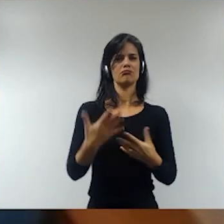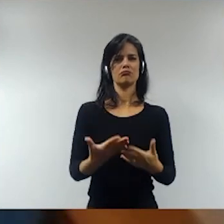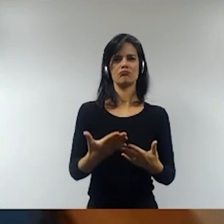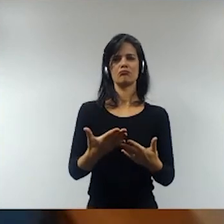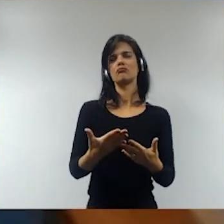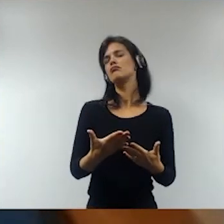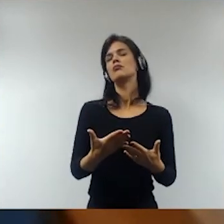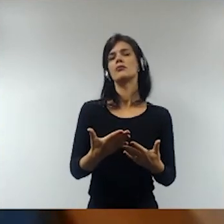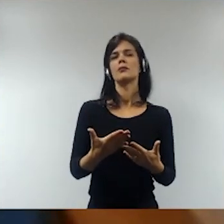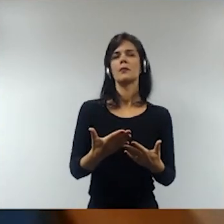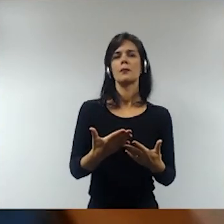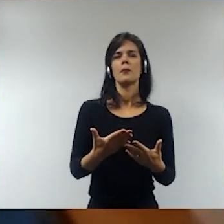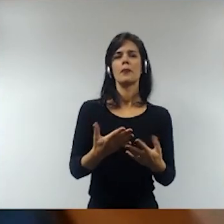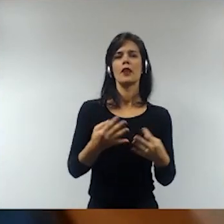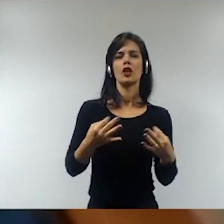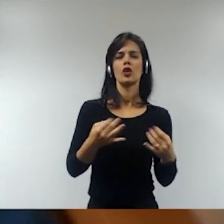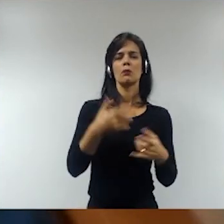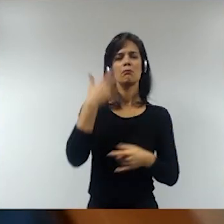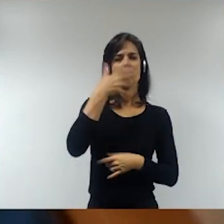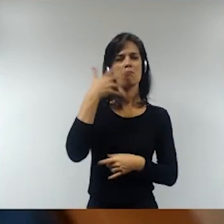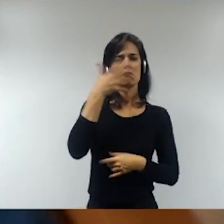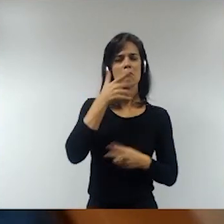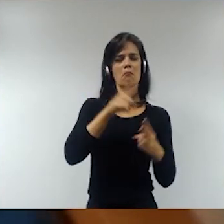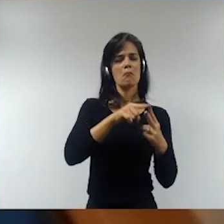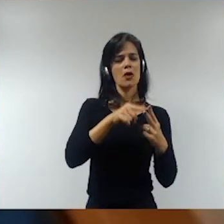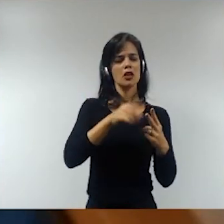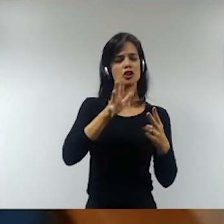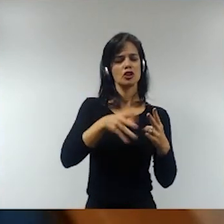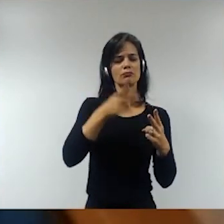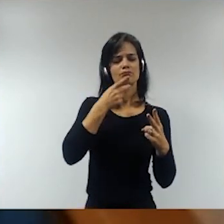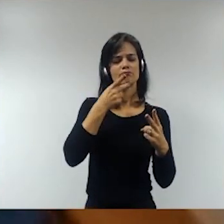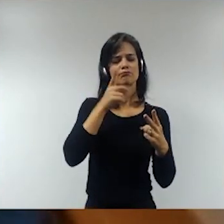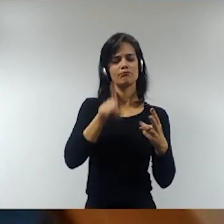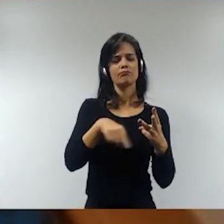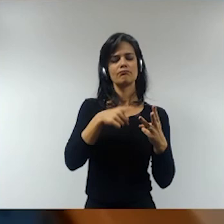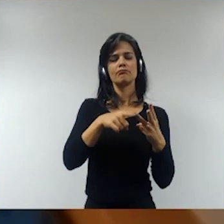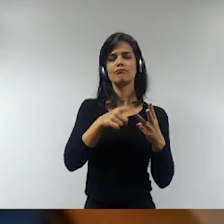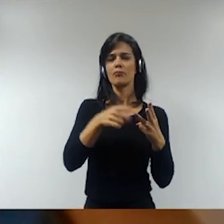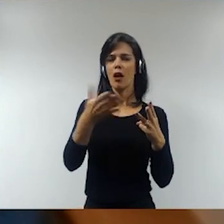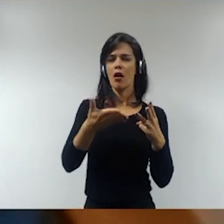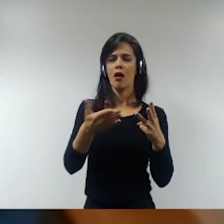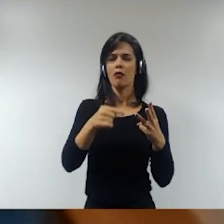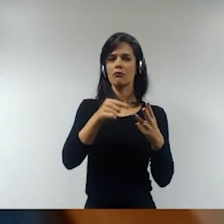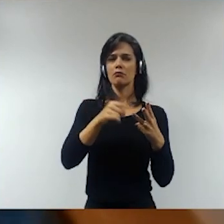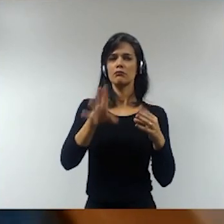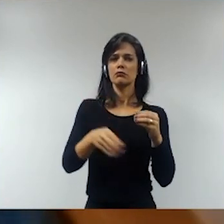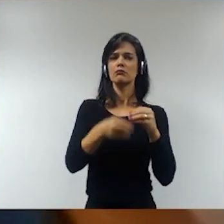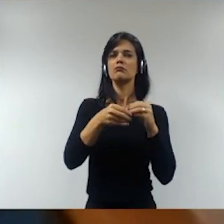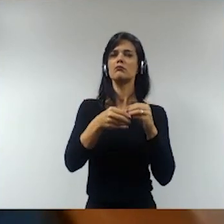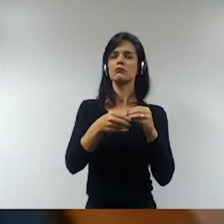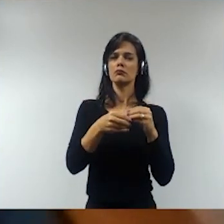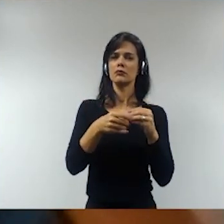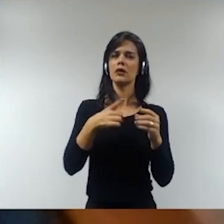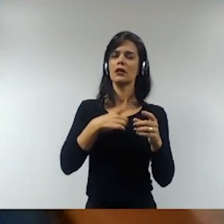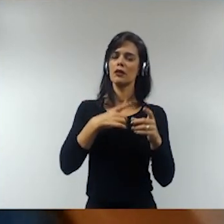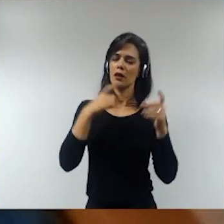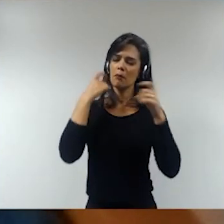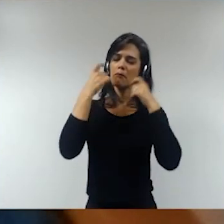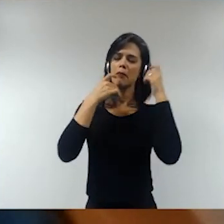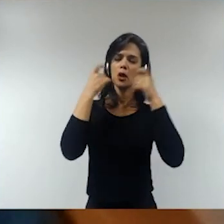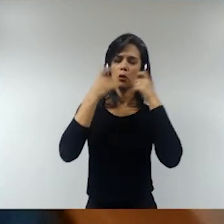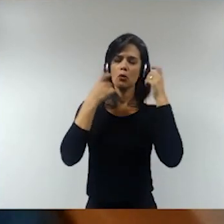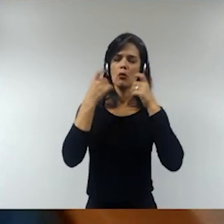as reflexões trazidas aí pelo querido Bruno, pelo Eric, e que tem realmente preocupado a